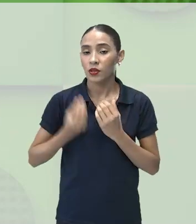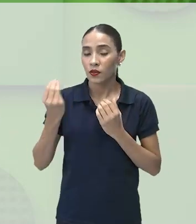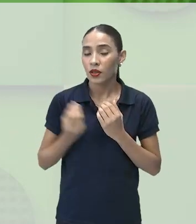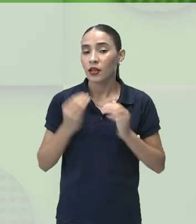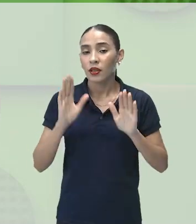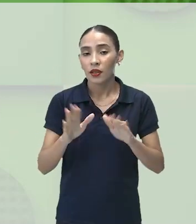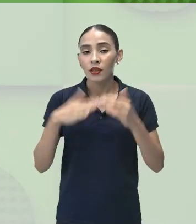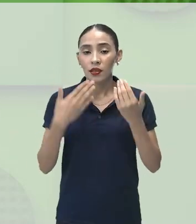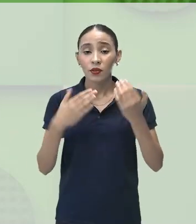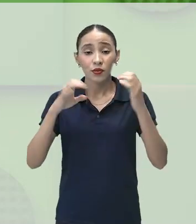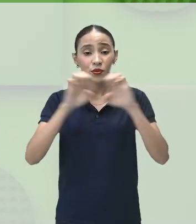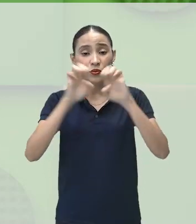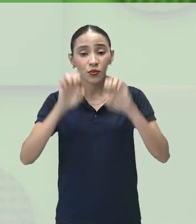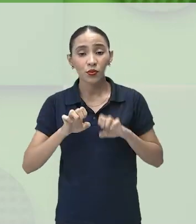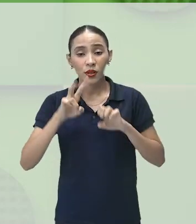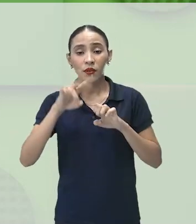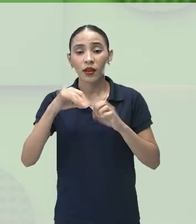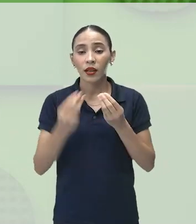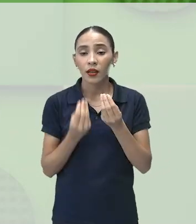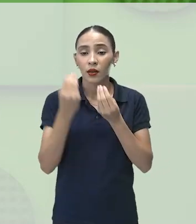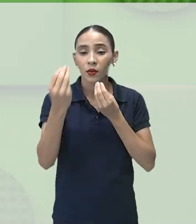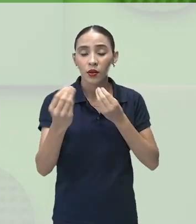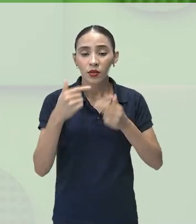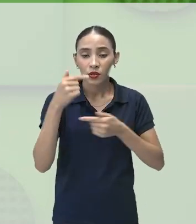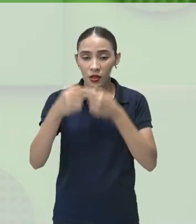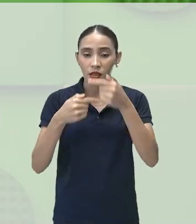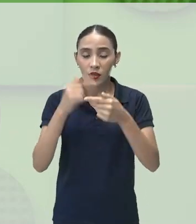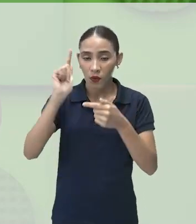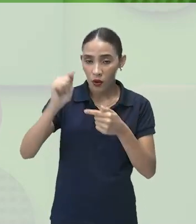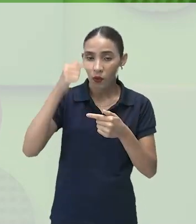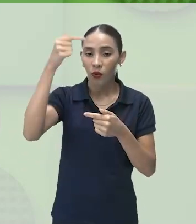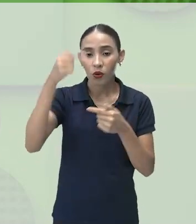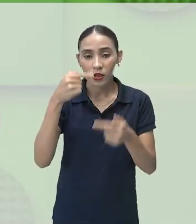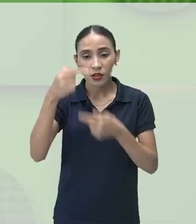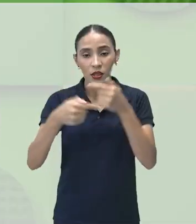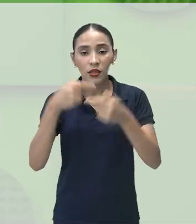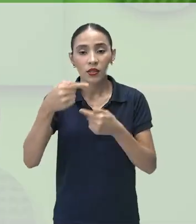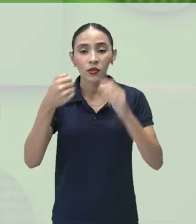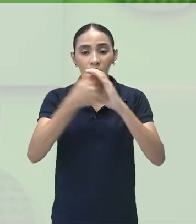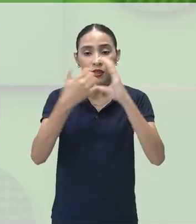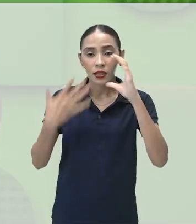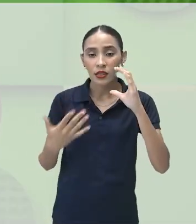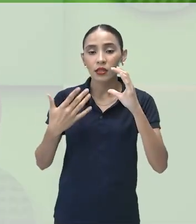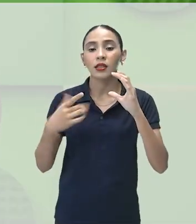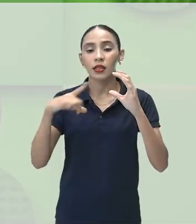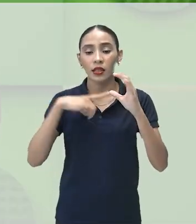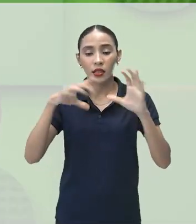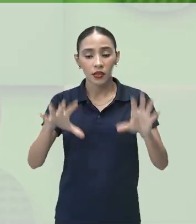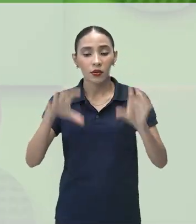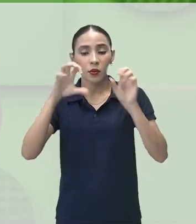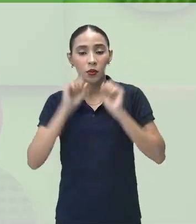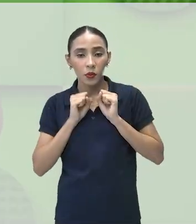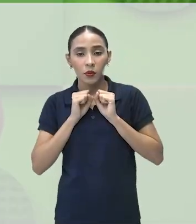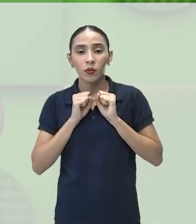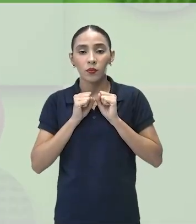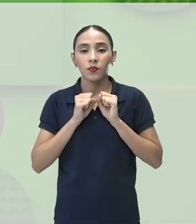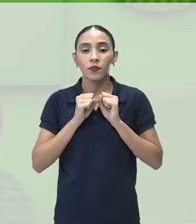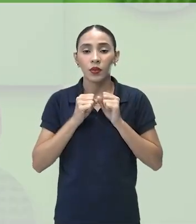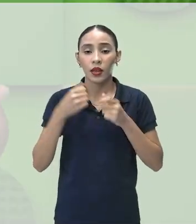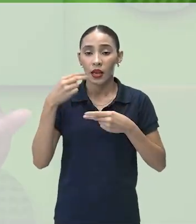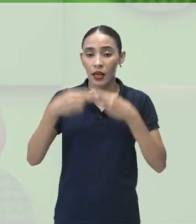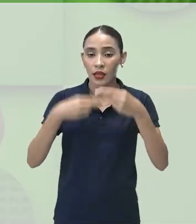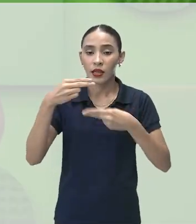do ser vivo. E são justamente essas estruturas que vão ser passadas de uma geração para a outra, para que as características sejam